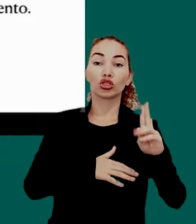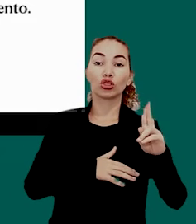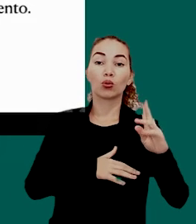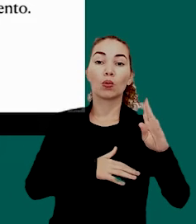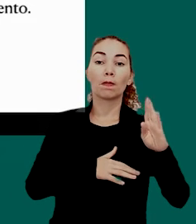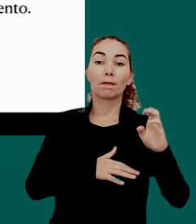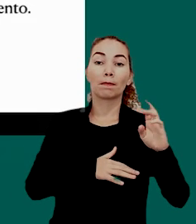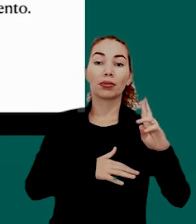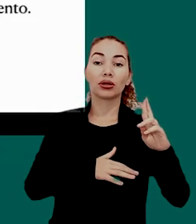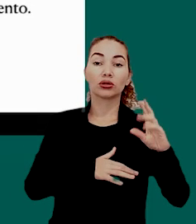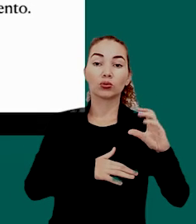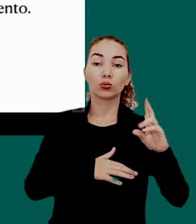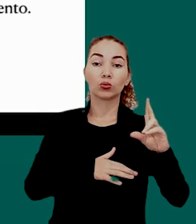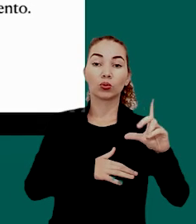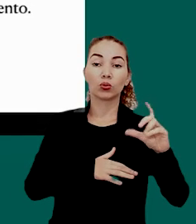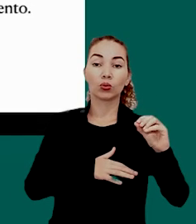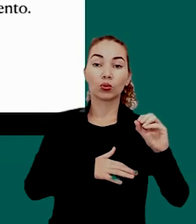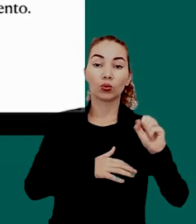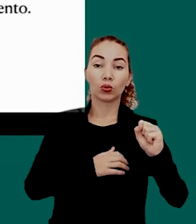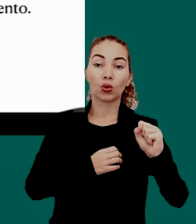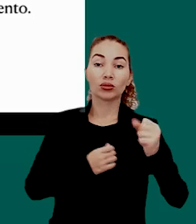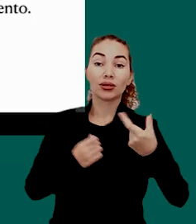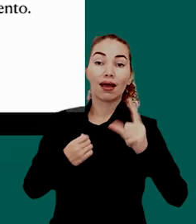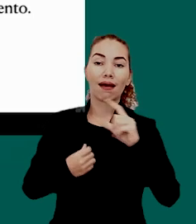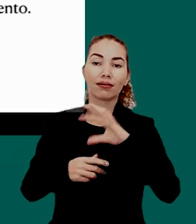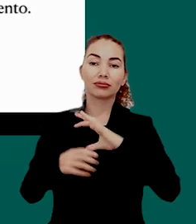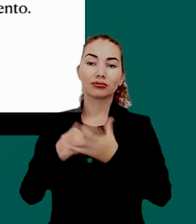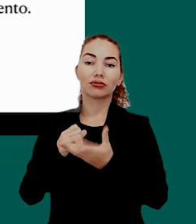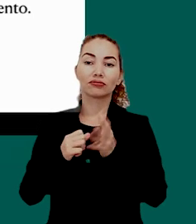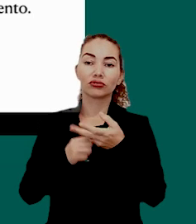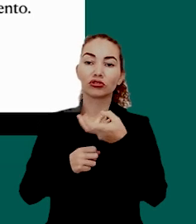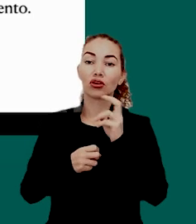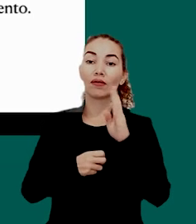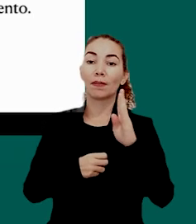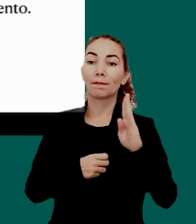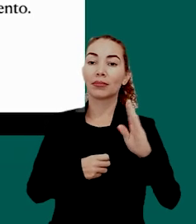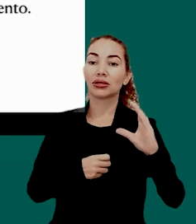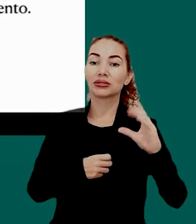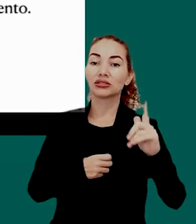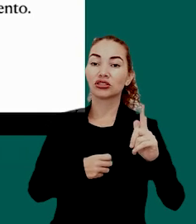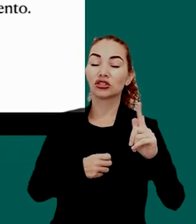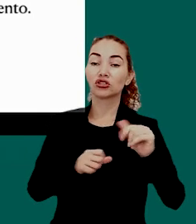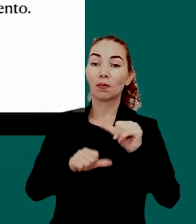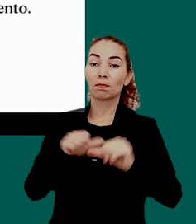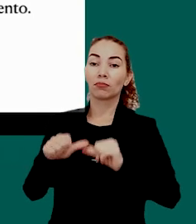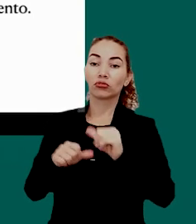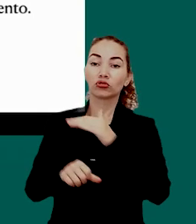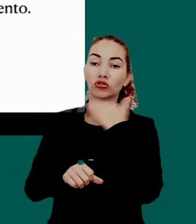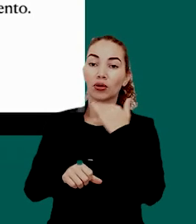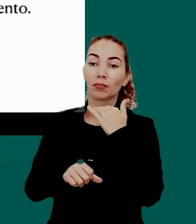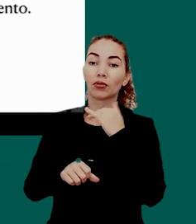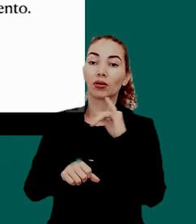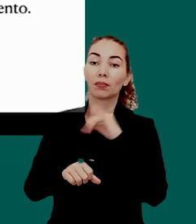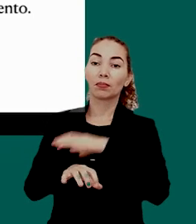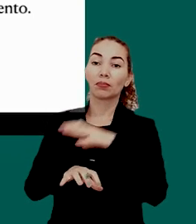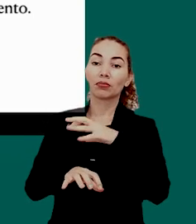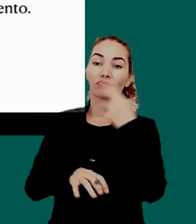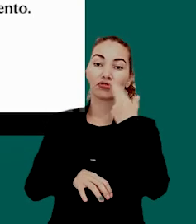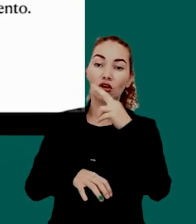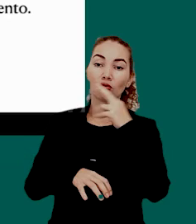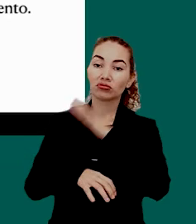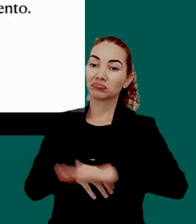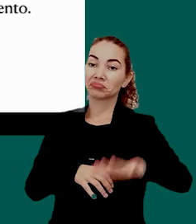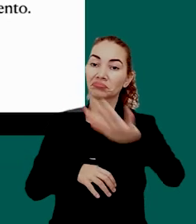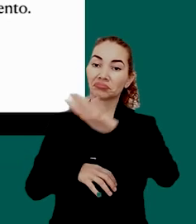O que a gente tem visto nos últimos anos, antes mesmo da Covid, é que a vacina de BCG muda a mortalidade por infecções respiratórias de um modo